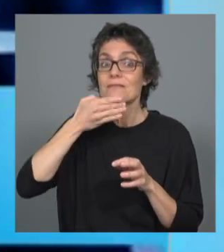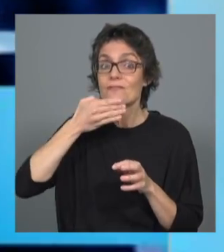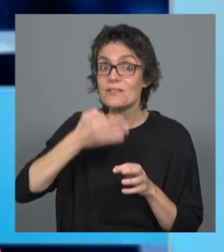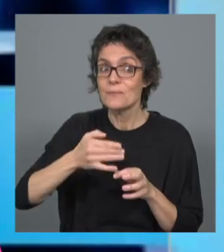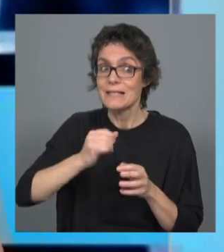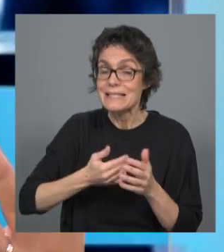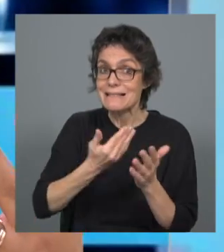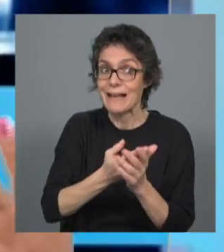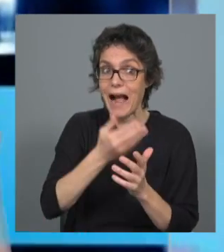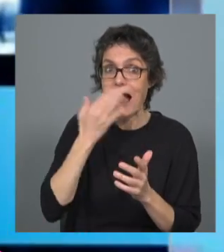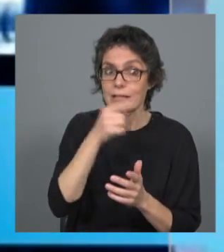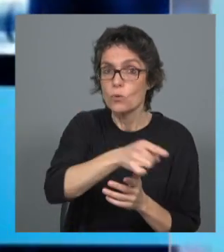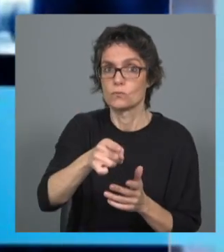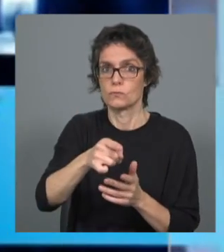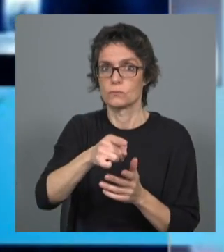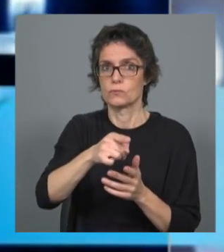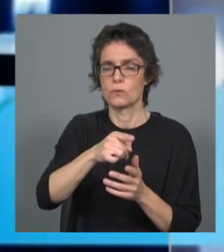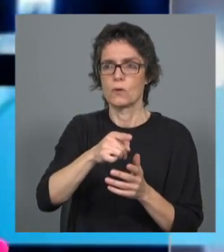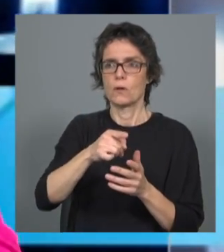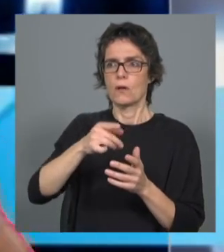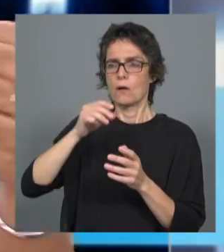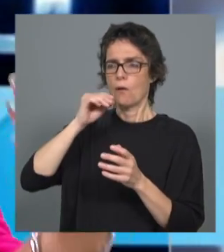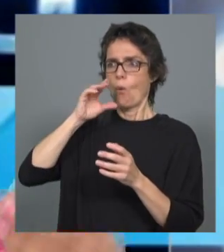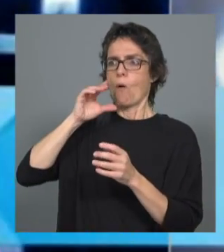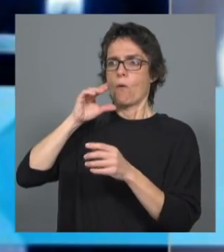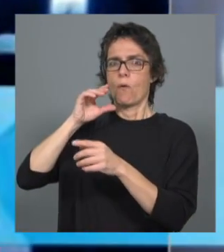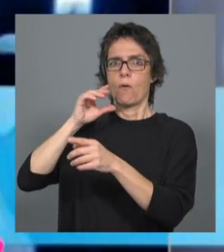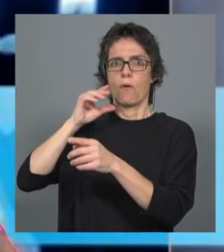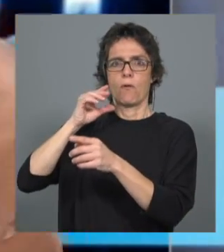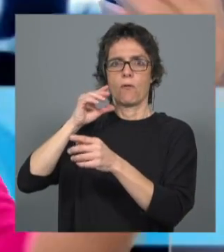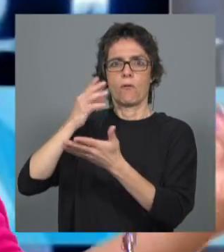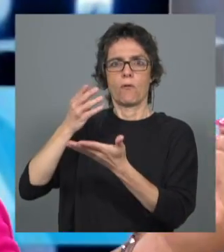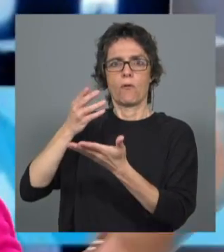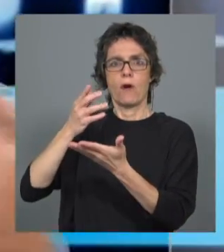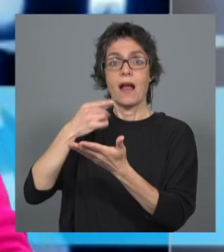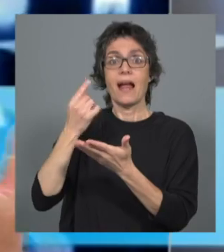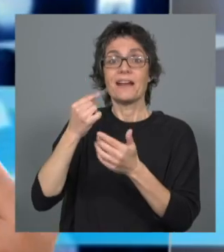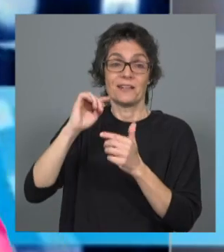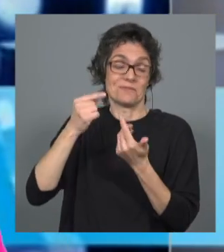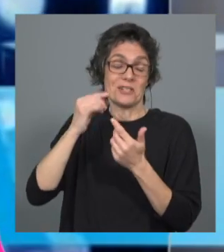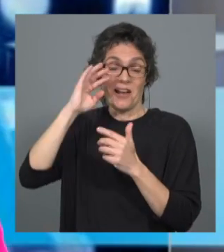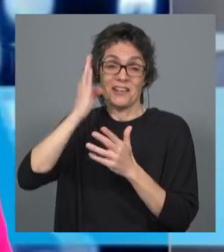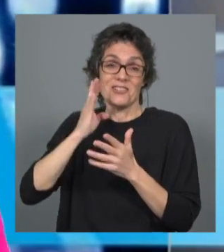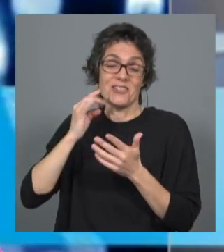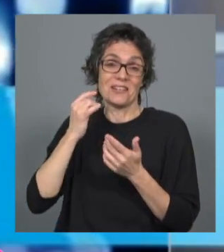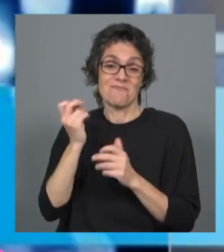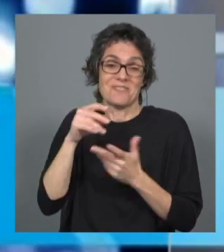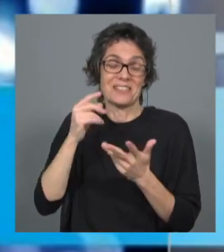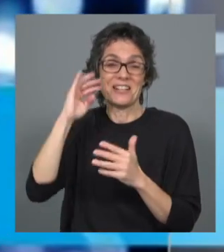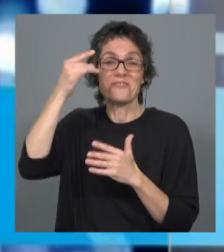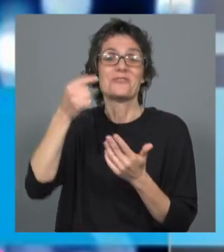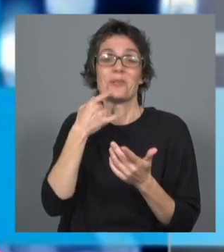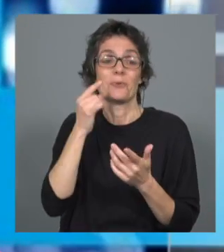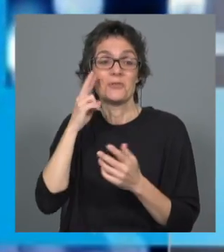essas experiências que depois deixam marcas para a vida toda. E quando a gente encontra, às vezes, os filhos dos nossos alunos, e pronto, a gente já tem essa